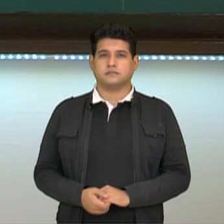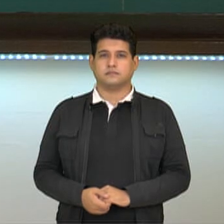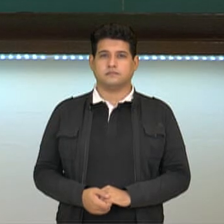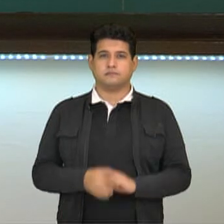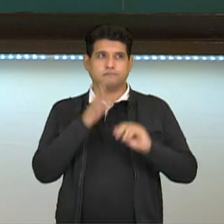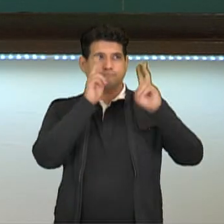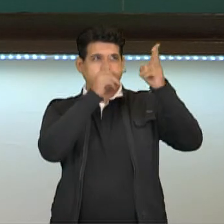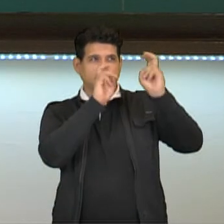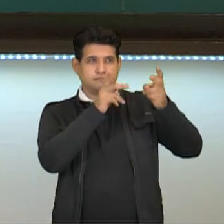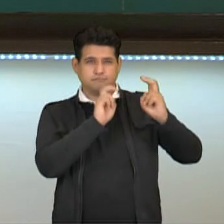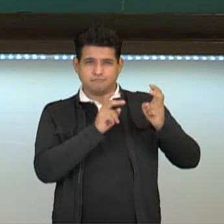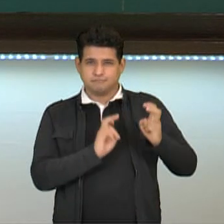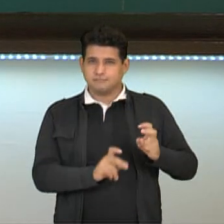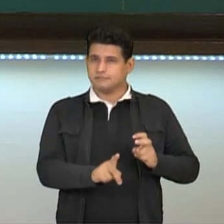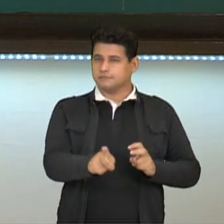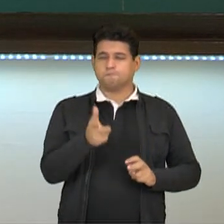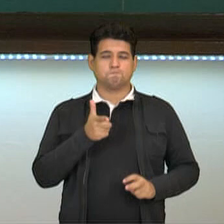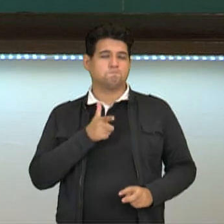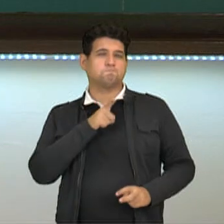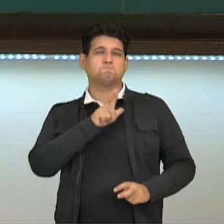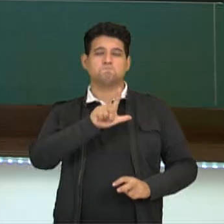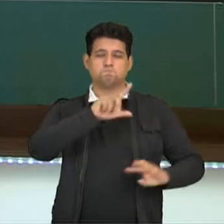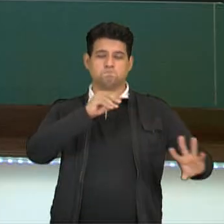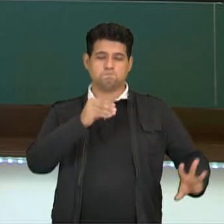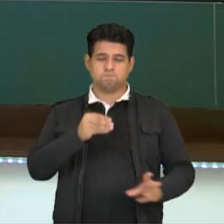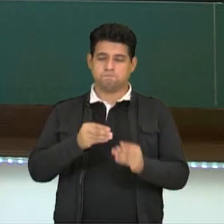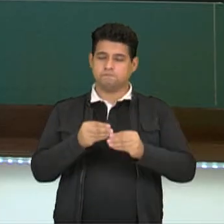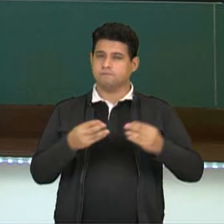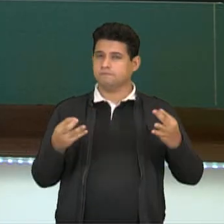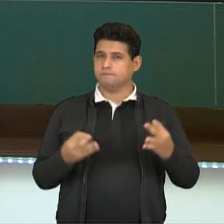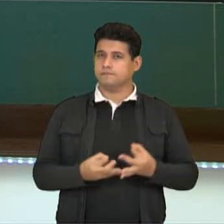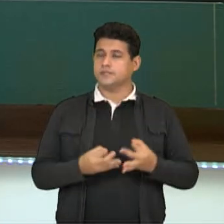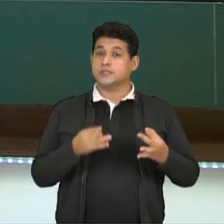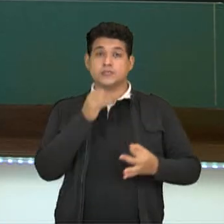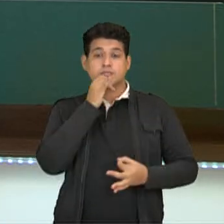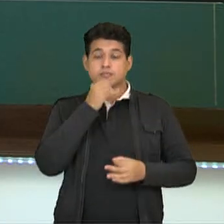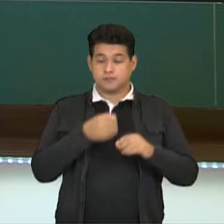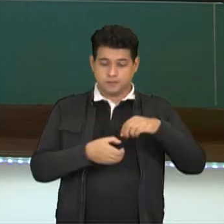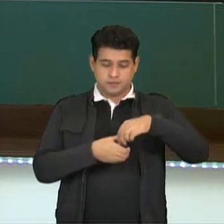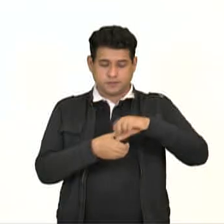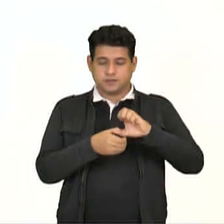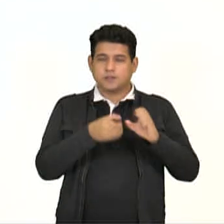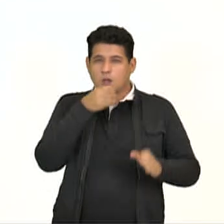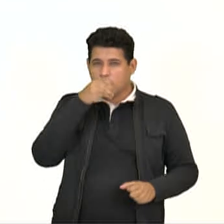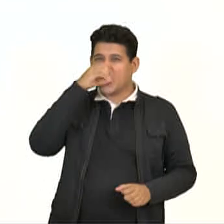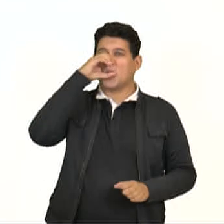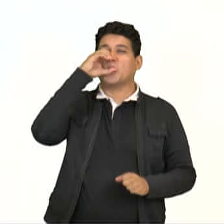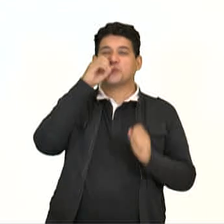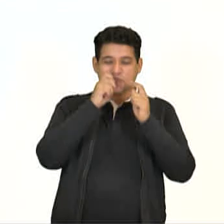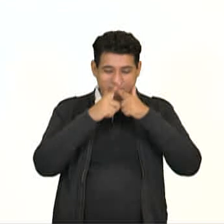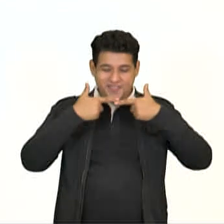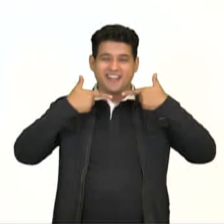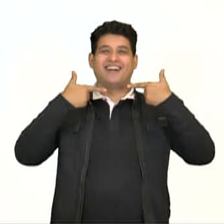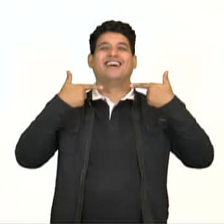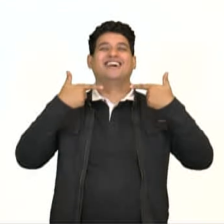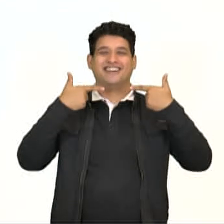Vamos conferir então se você conseguiu completar. Ó, se você beber uma Coca-Cola, você irá sorrir. You